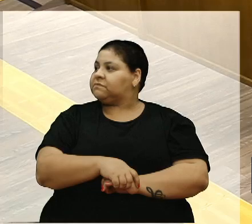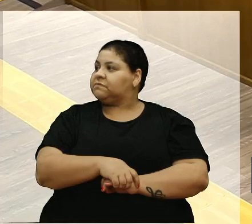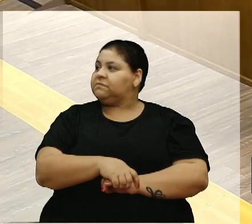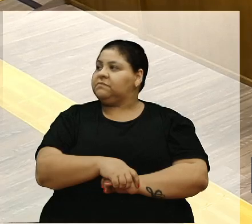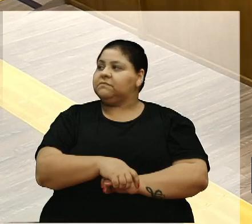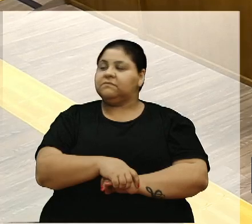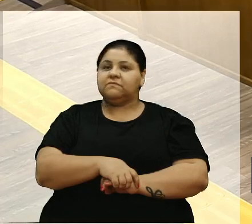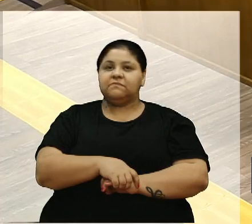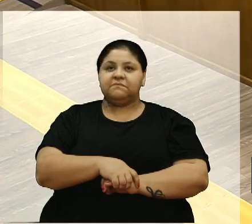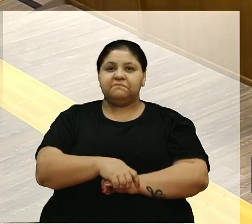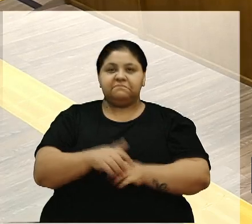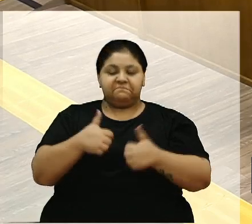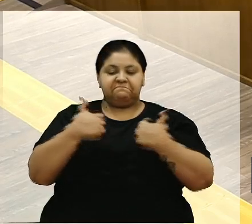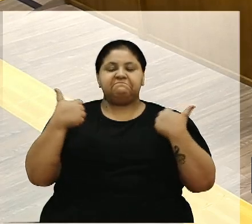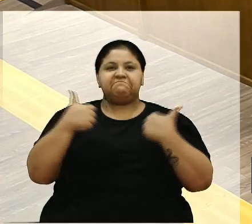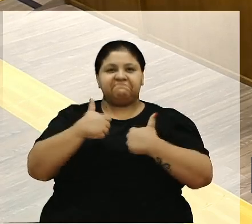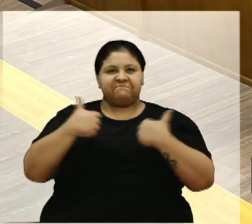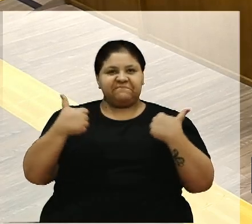Um baita gaiteiro.